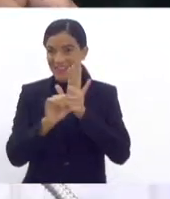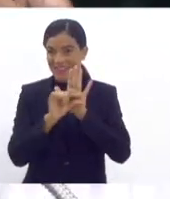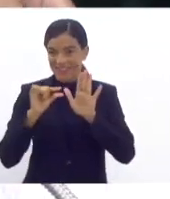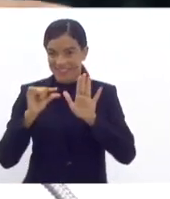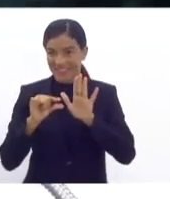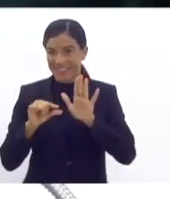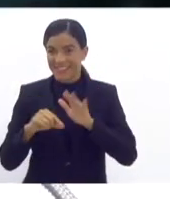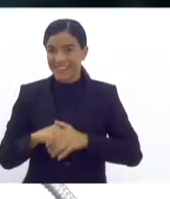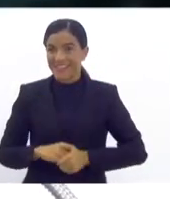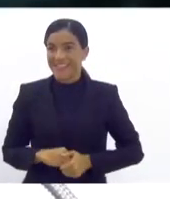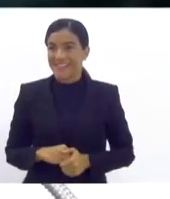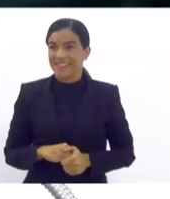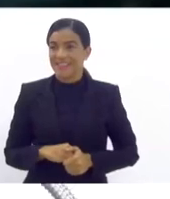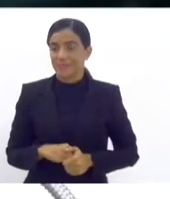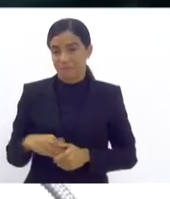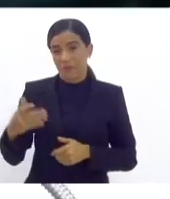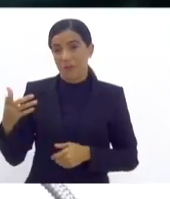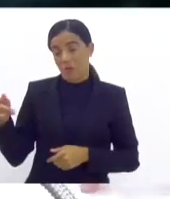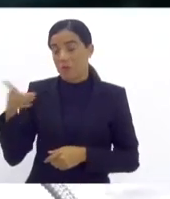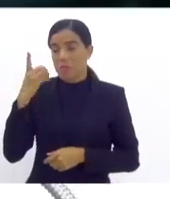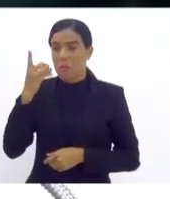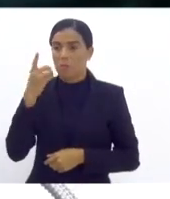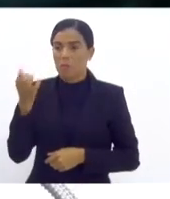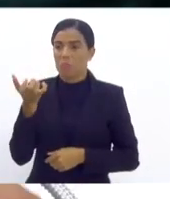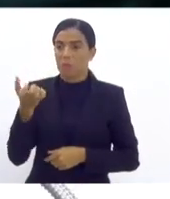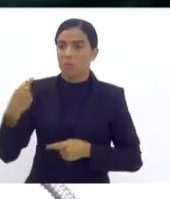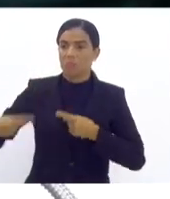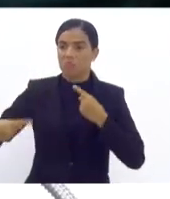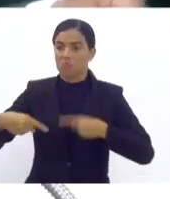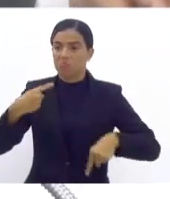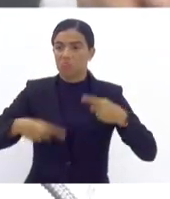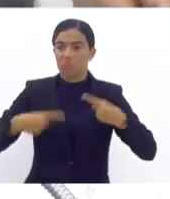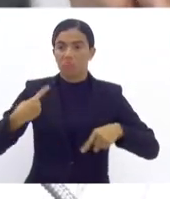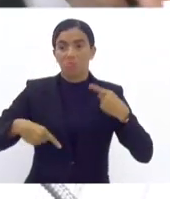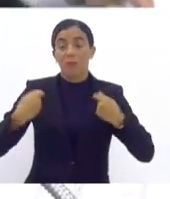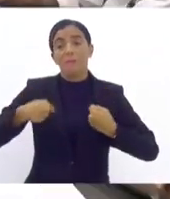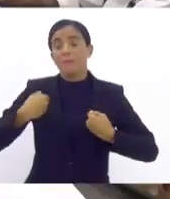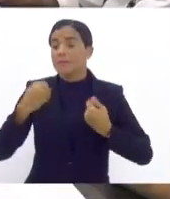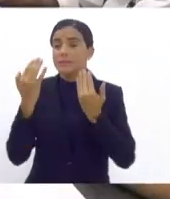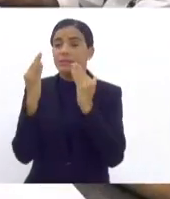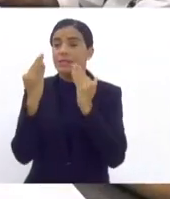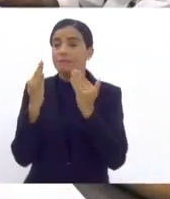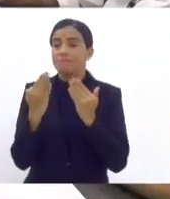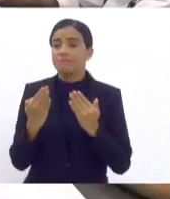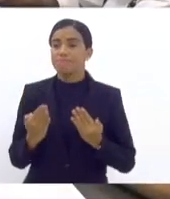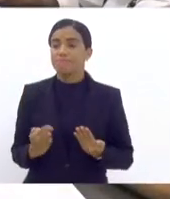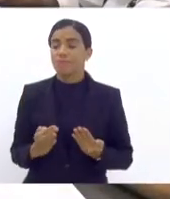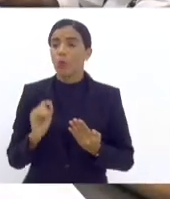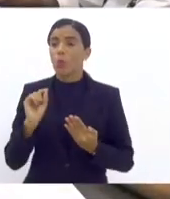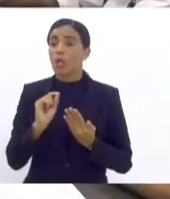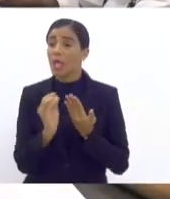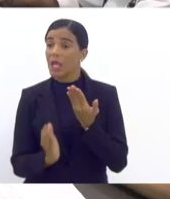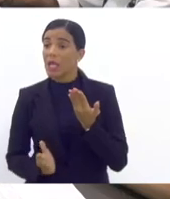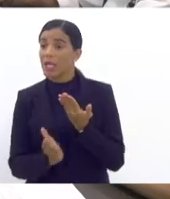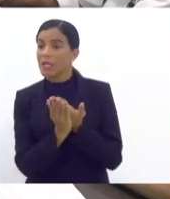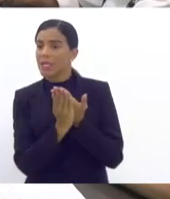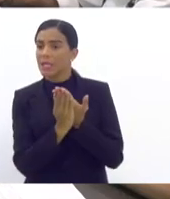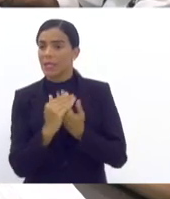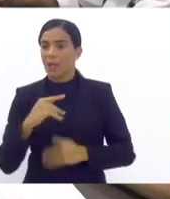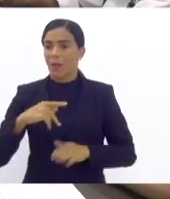Mim quer discutir, se for o caso, deputado doutor Serrinho, para analisar o seguinte, anexação ao